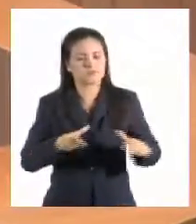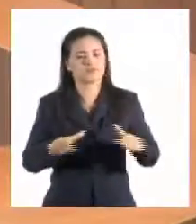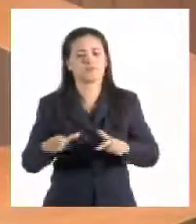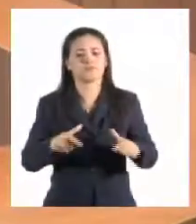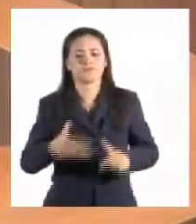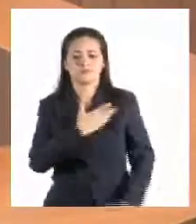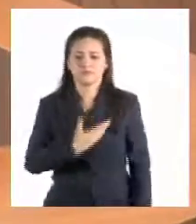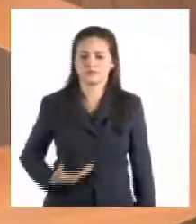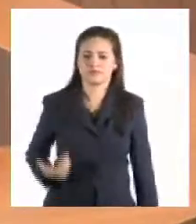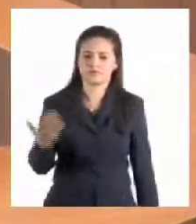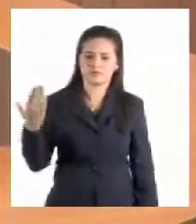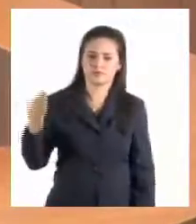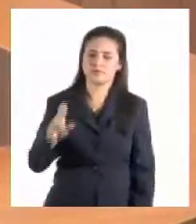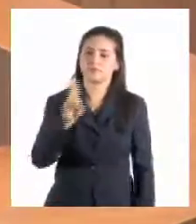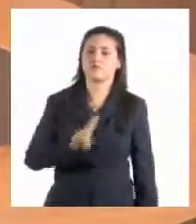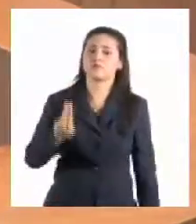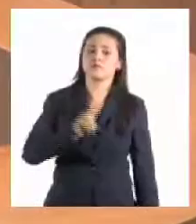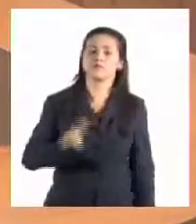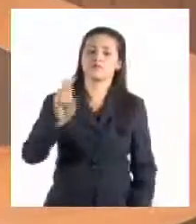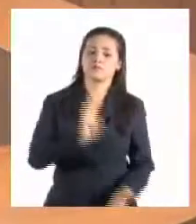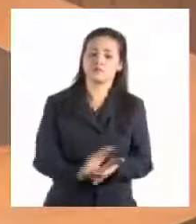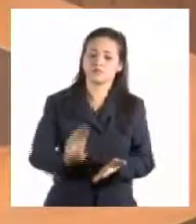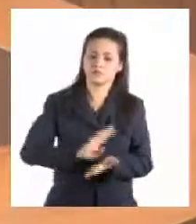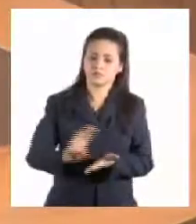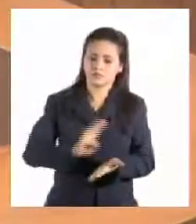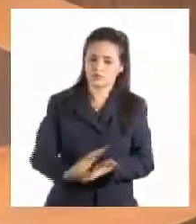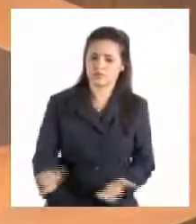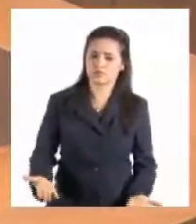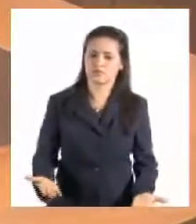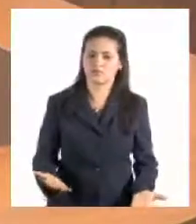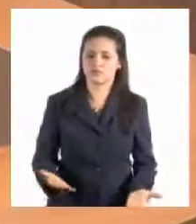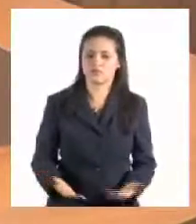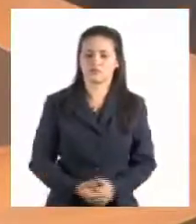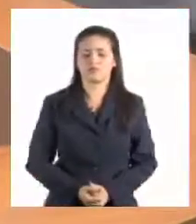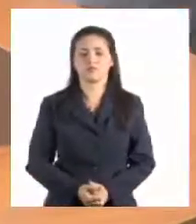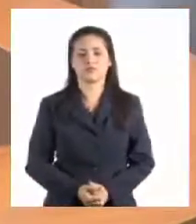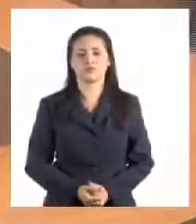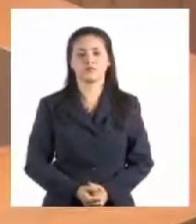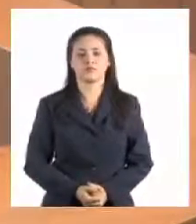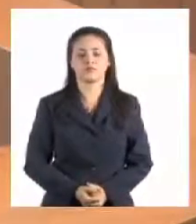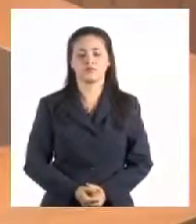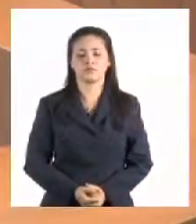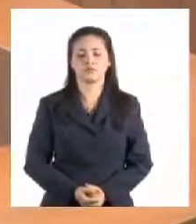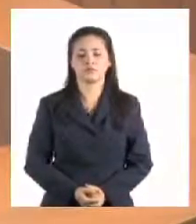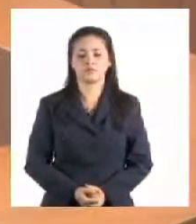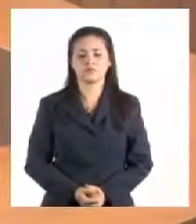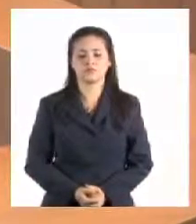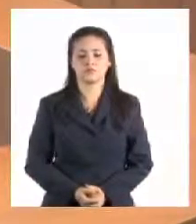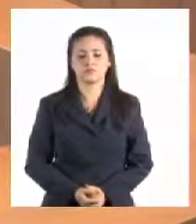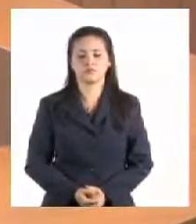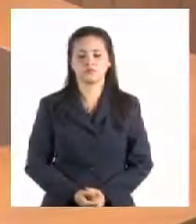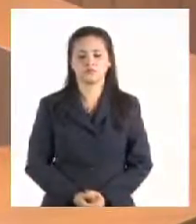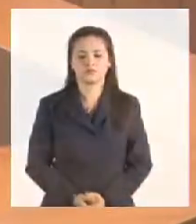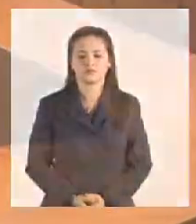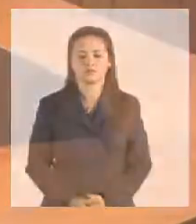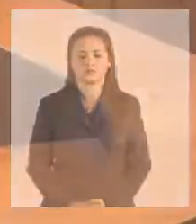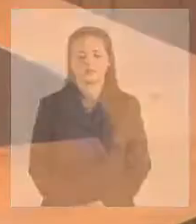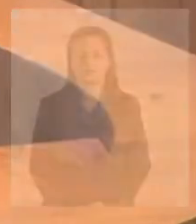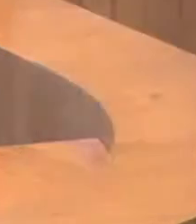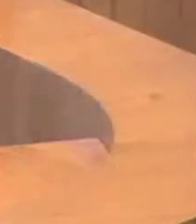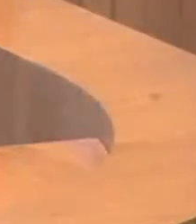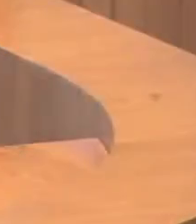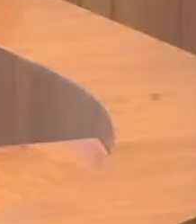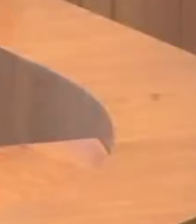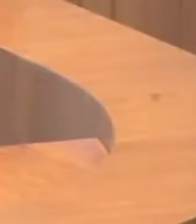em executar os recursos. A obra que o deputado se refere aqui, os recursos foram trabalhados desde 2007 e